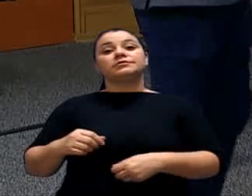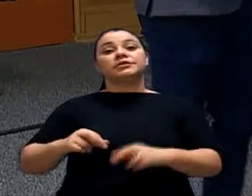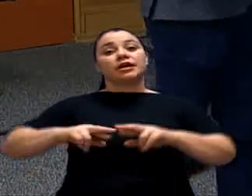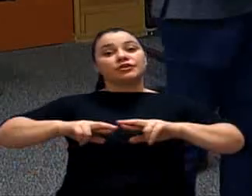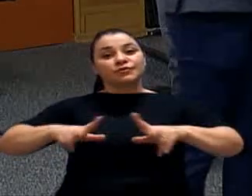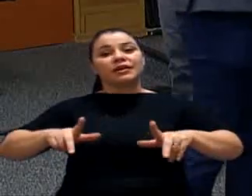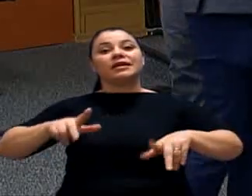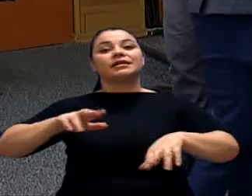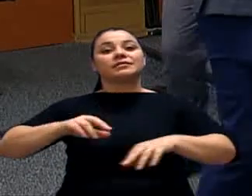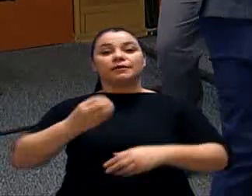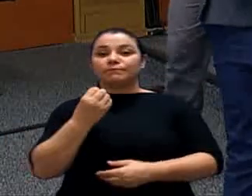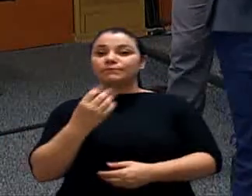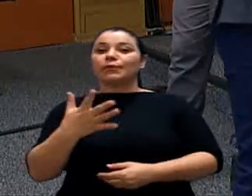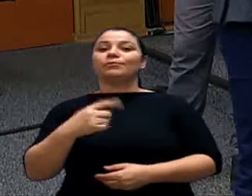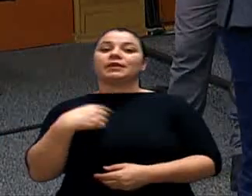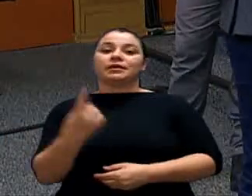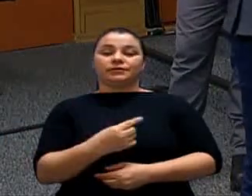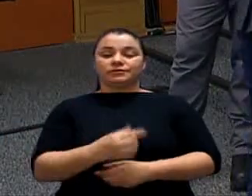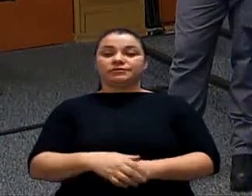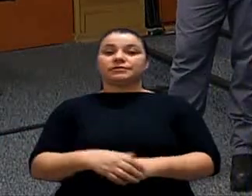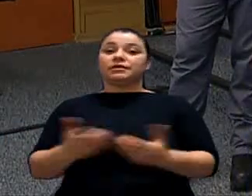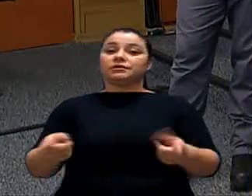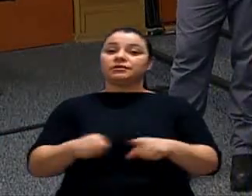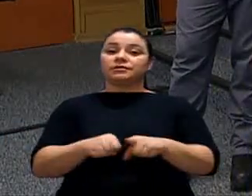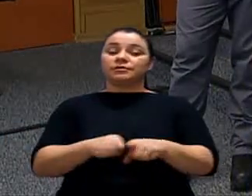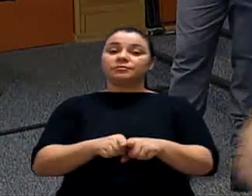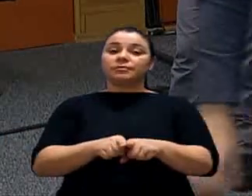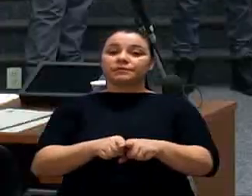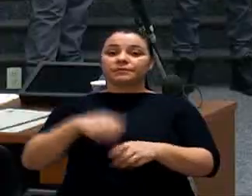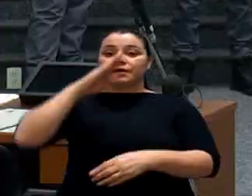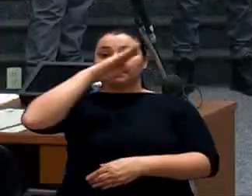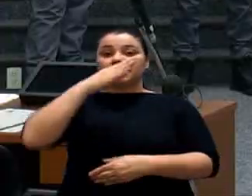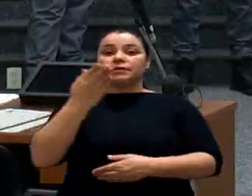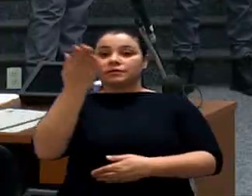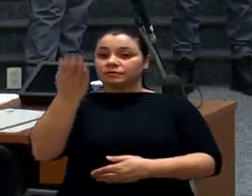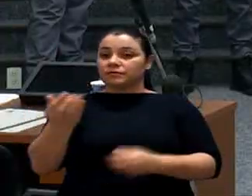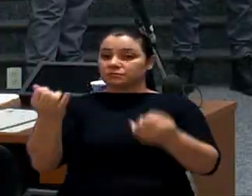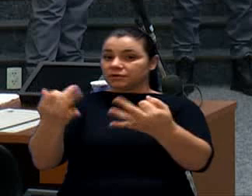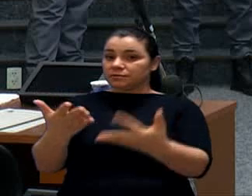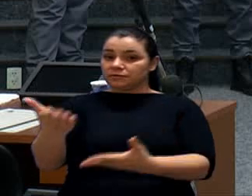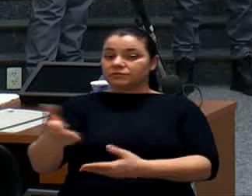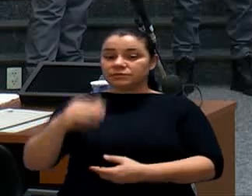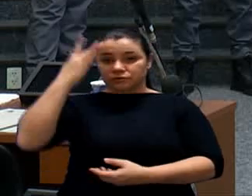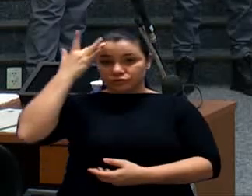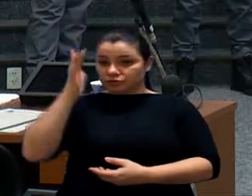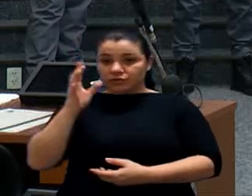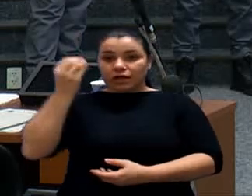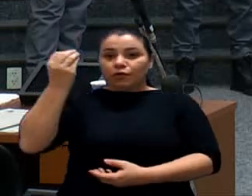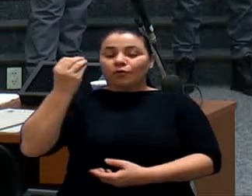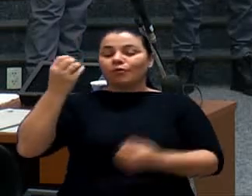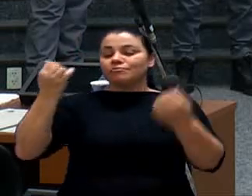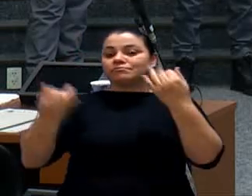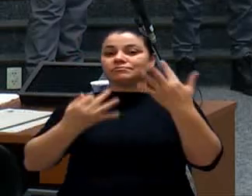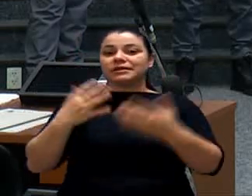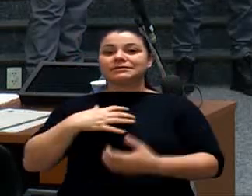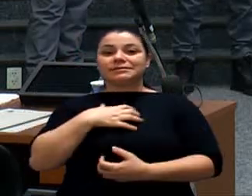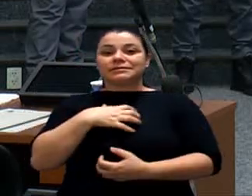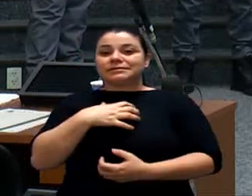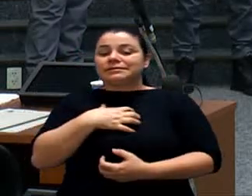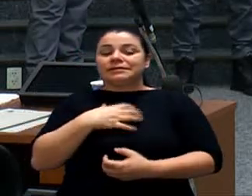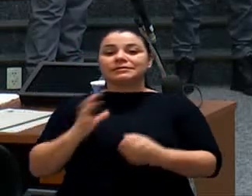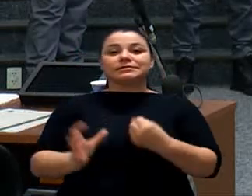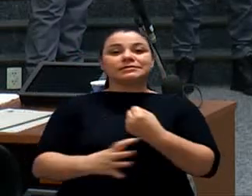diferença. Então, capitão, eu quero somente dizer ao senhor que o senhor não faz ideia da sensação